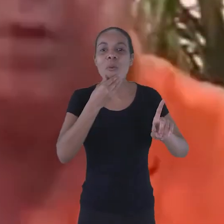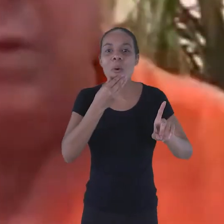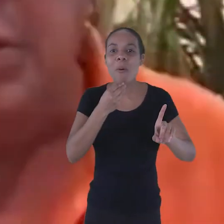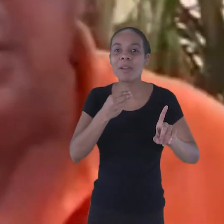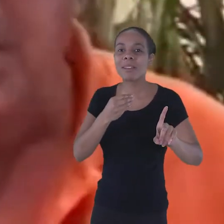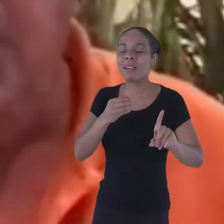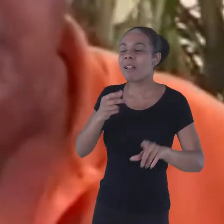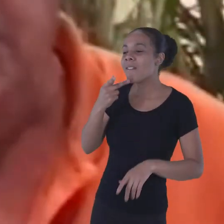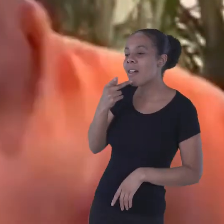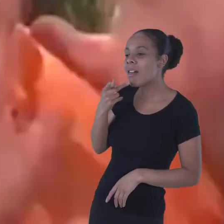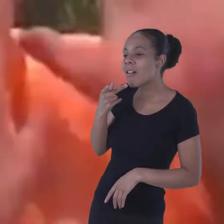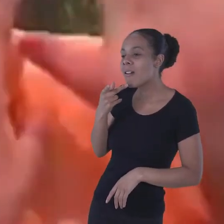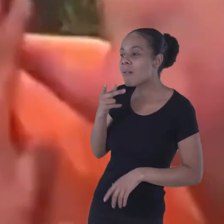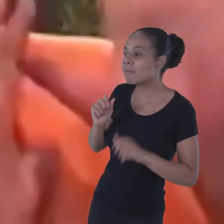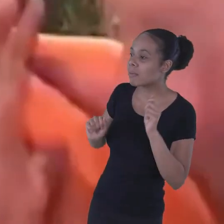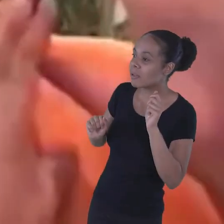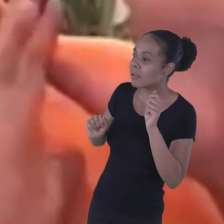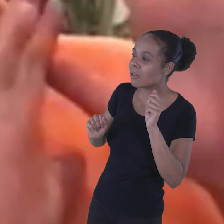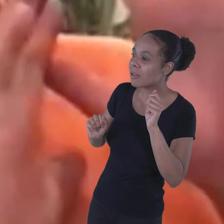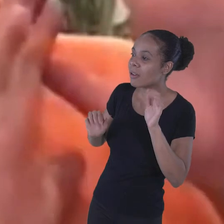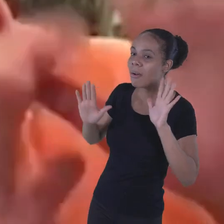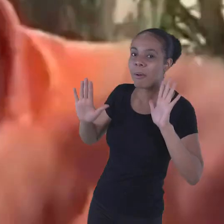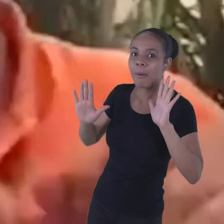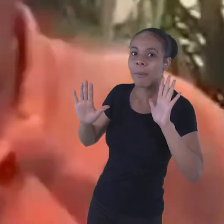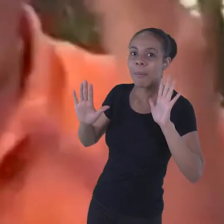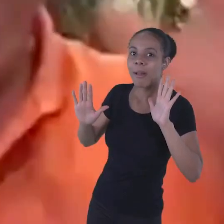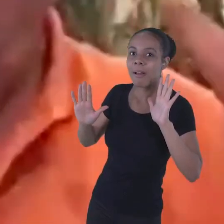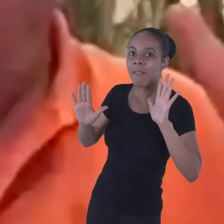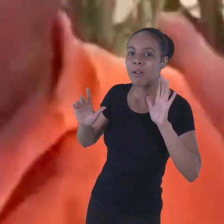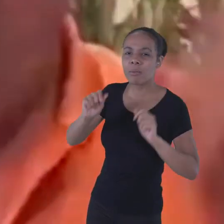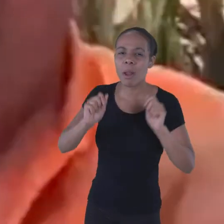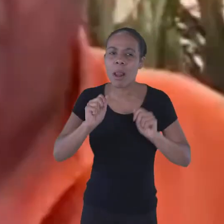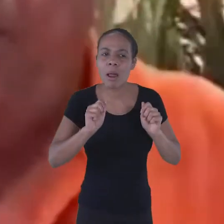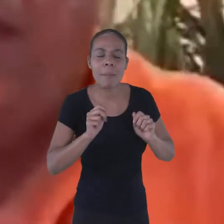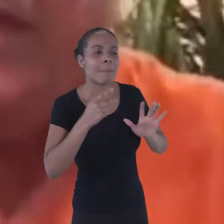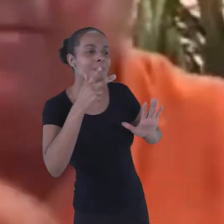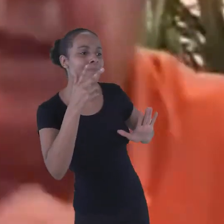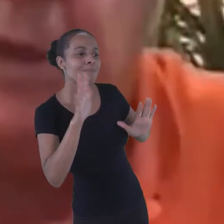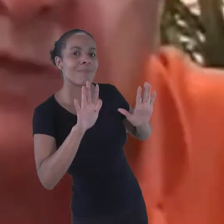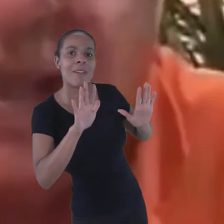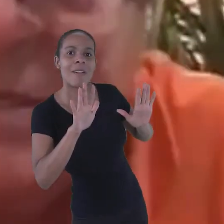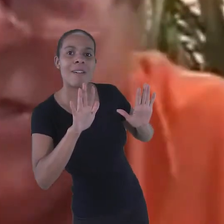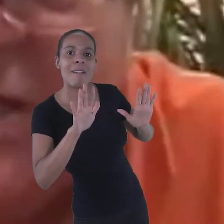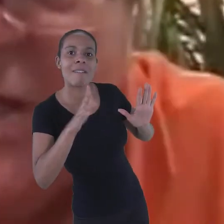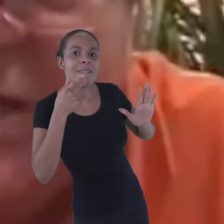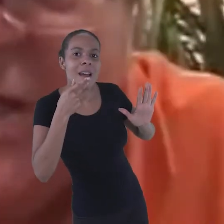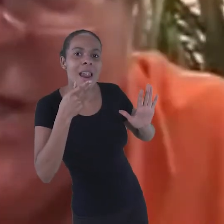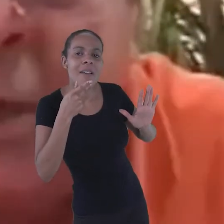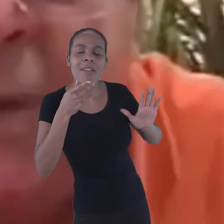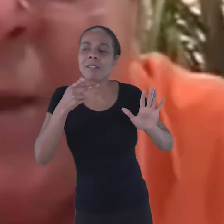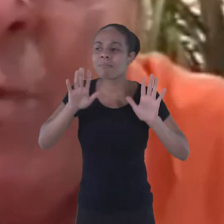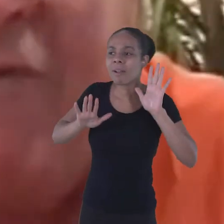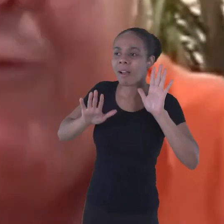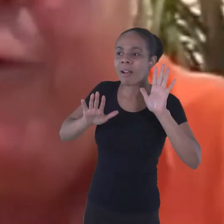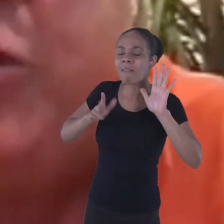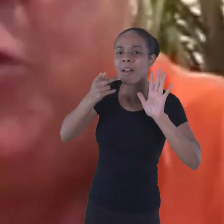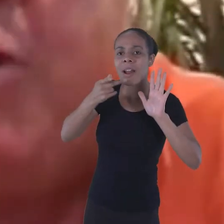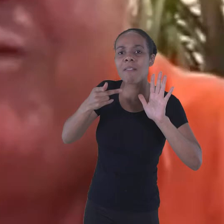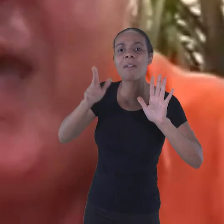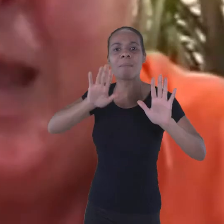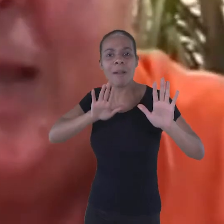não sei o quê, não sei o quê, não sei o quê, não sei o quê." Aí eu percebi que o Sadia estava contando para ele